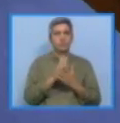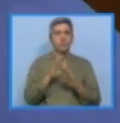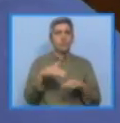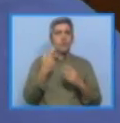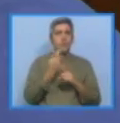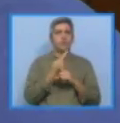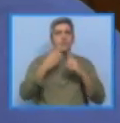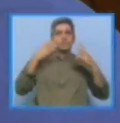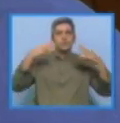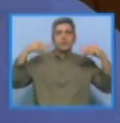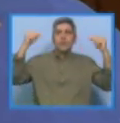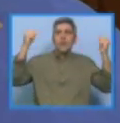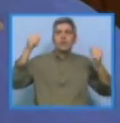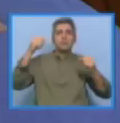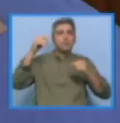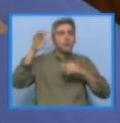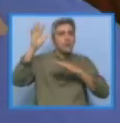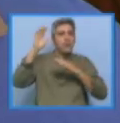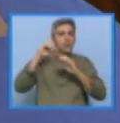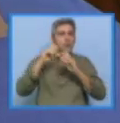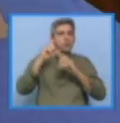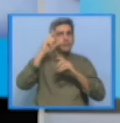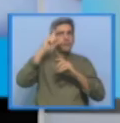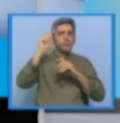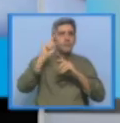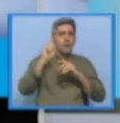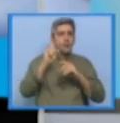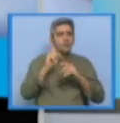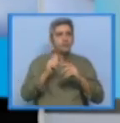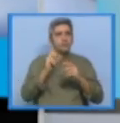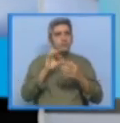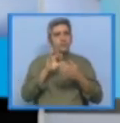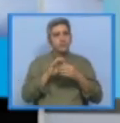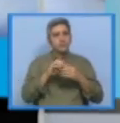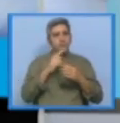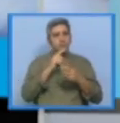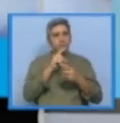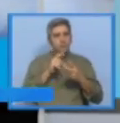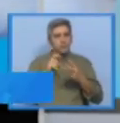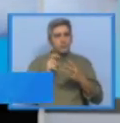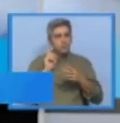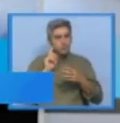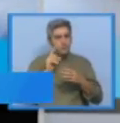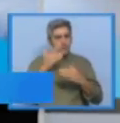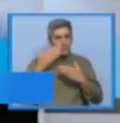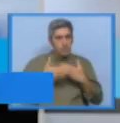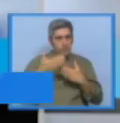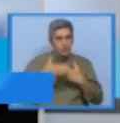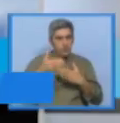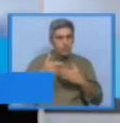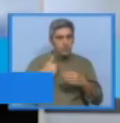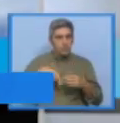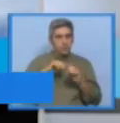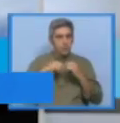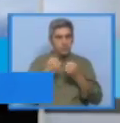coisa de abstrato que paira lá na estratosfera, mas que tem a ver com as questões candentes do dia-a-dia na